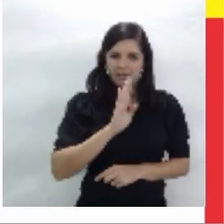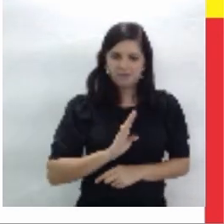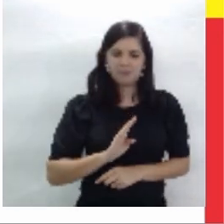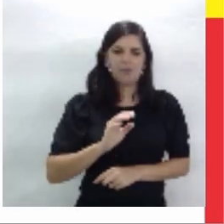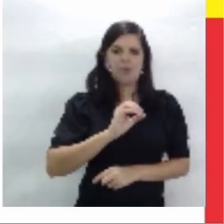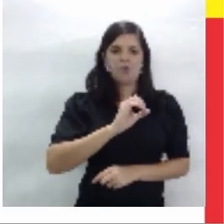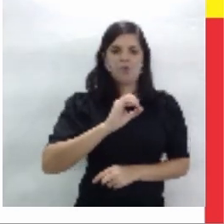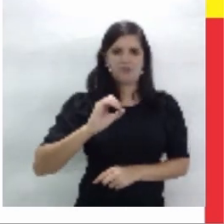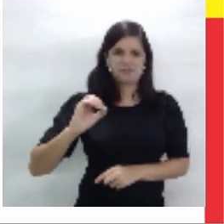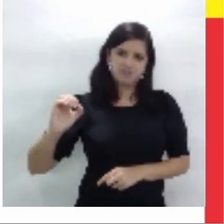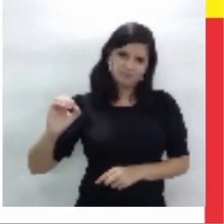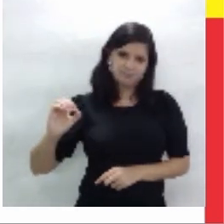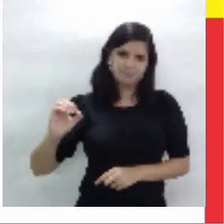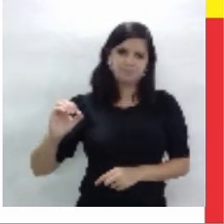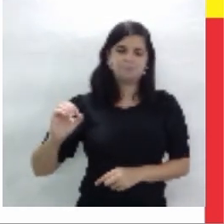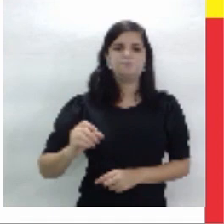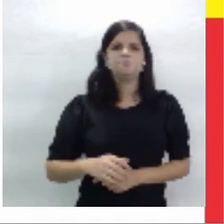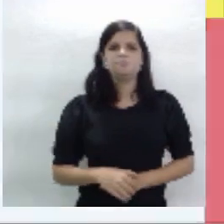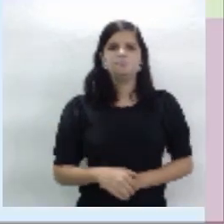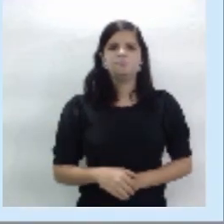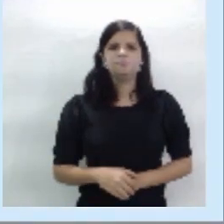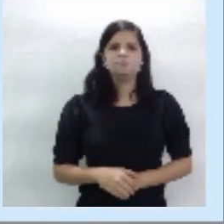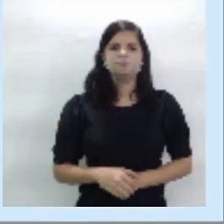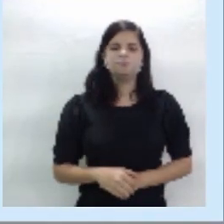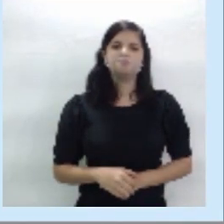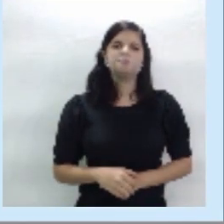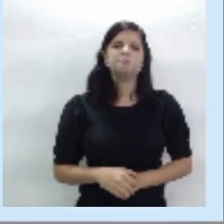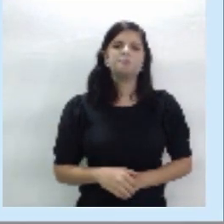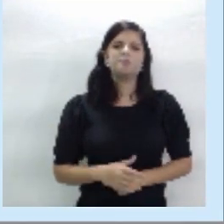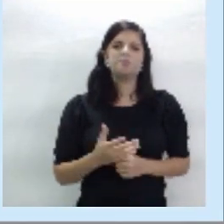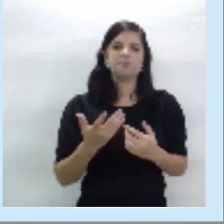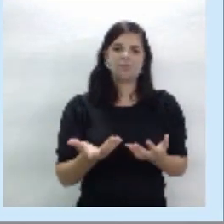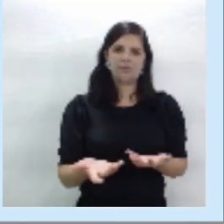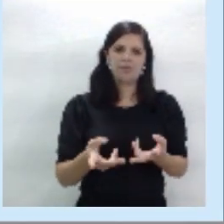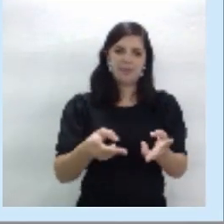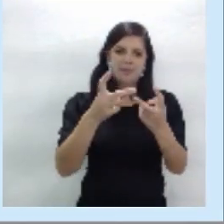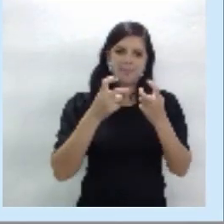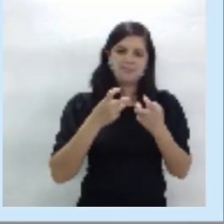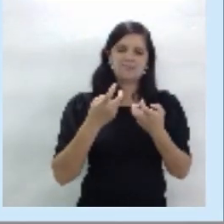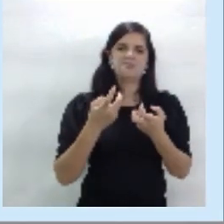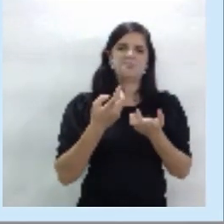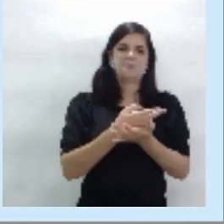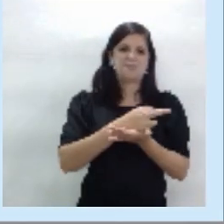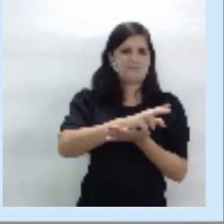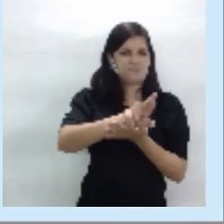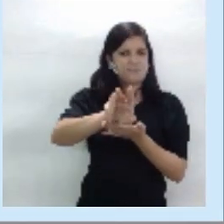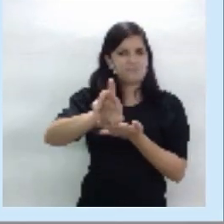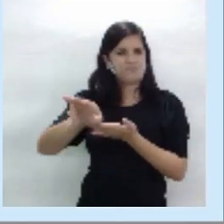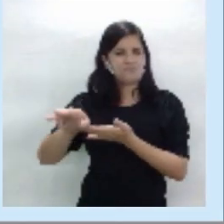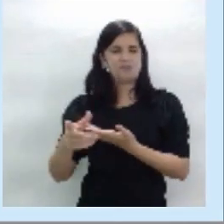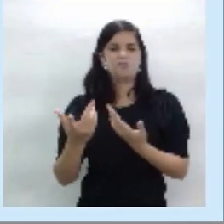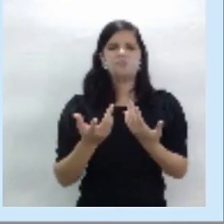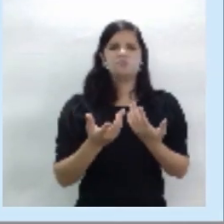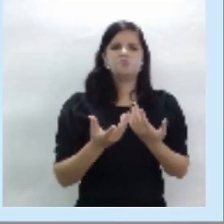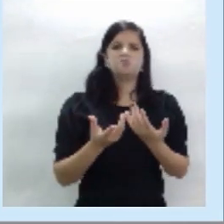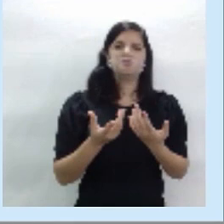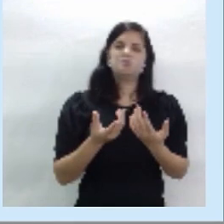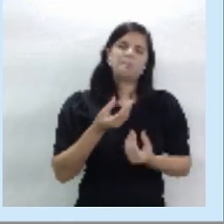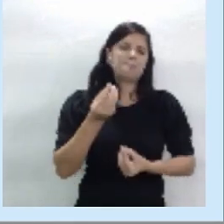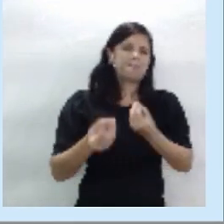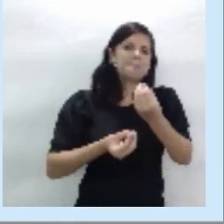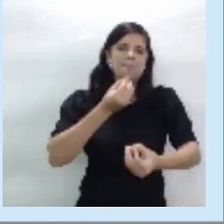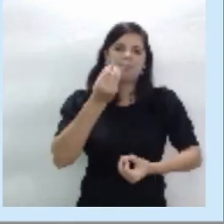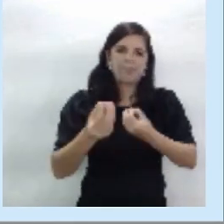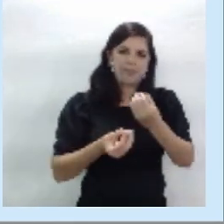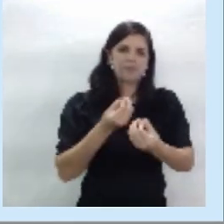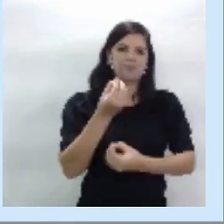Brasil, certo? Sexto ano. Olha para mim, gente, por favor. Então a gente está vendo que existem várias formas, tá? E vários modos